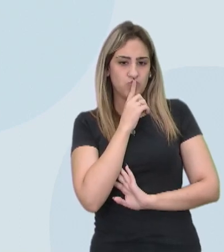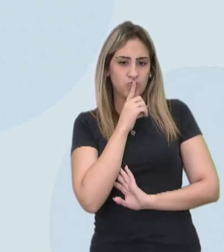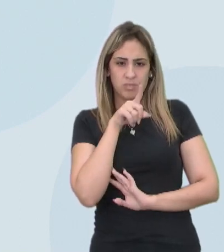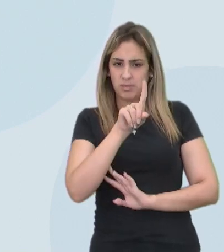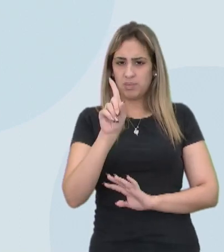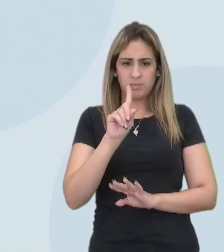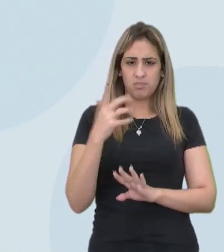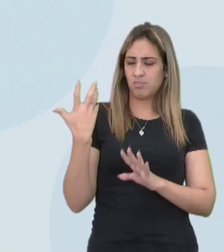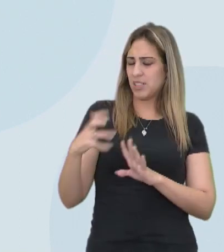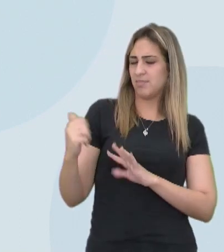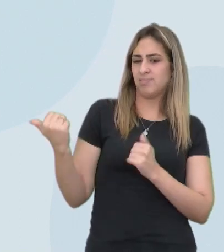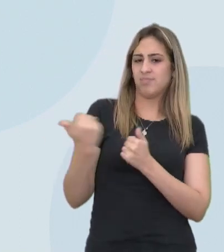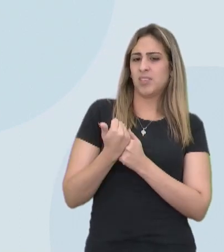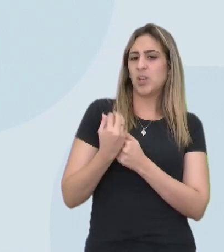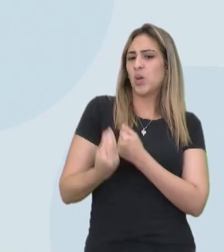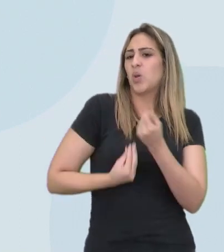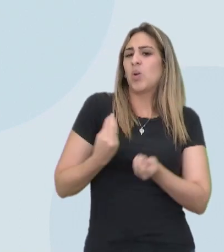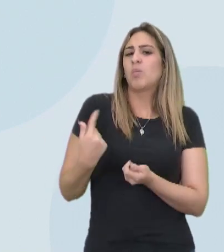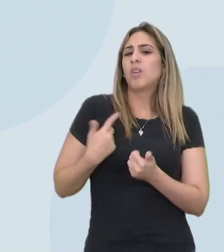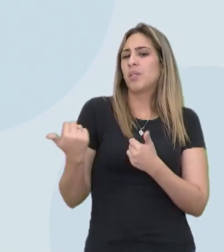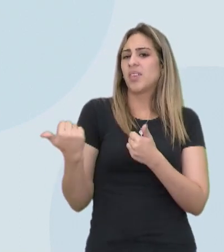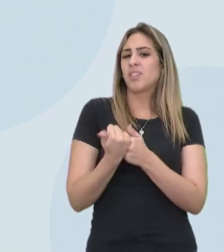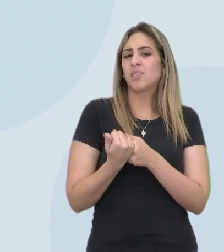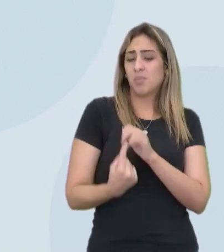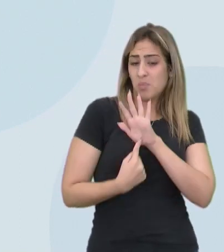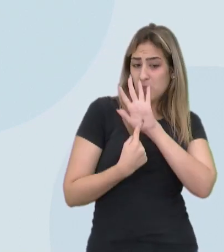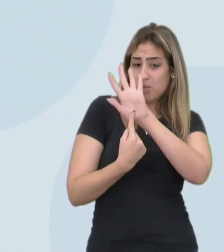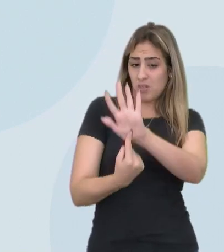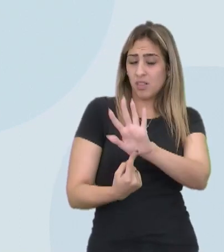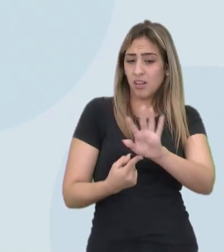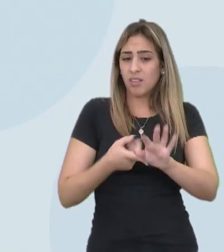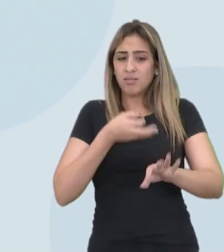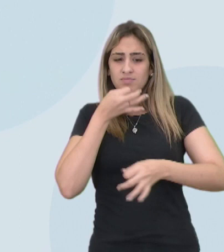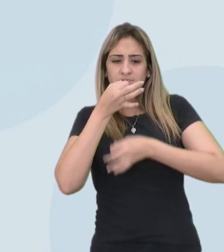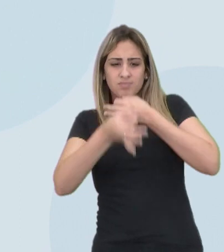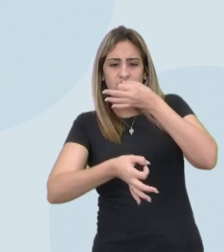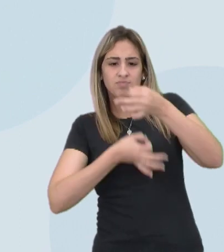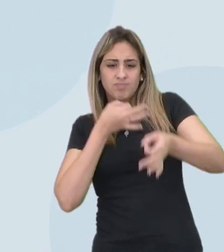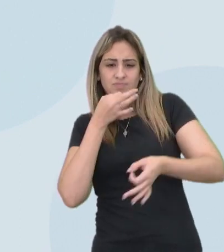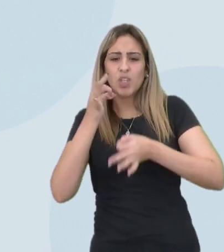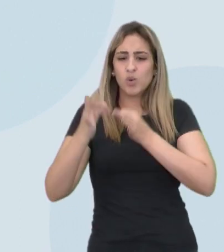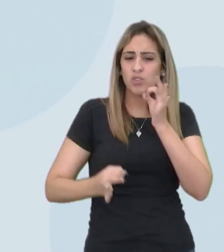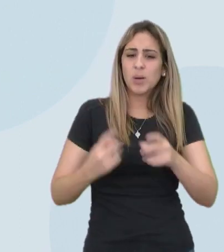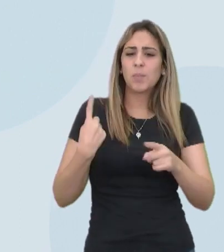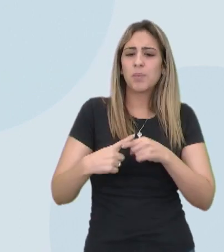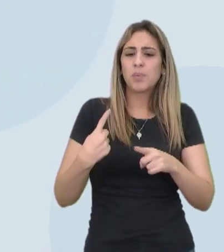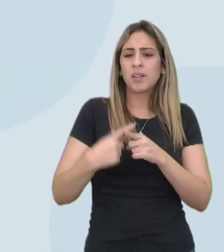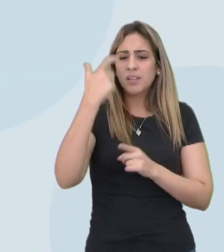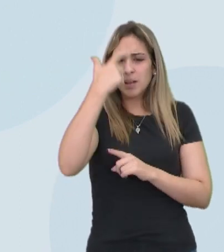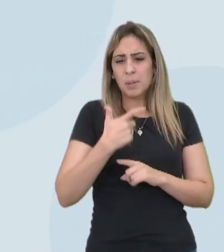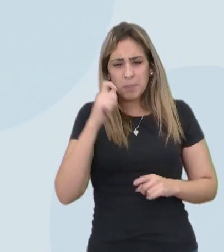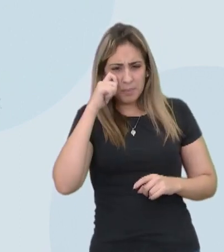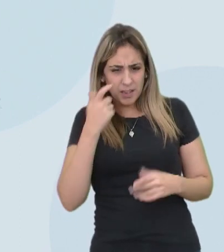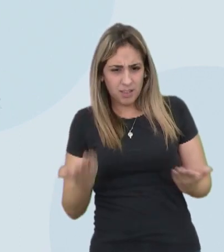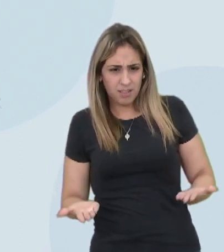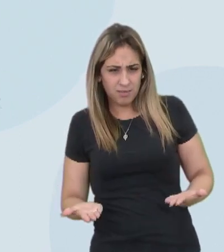me defender. Como me defender? Mostrar em argumentos, justificar o porquê sou